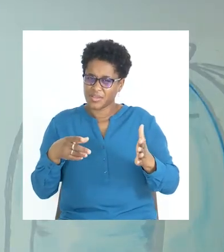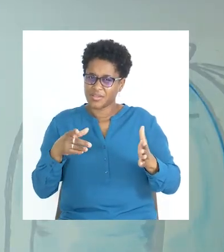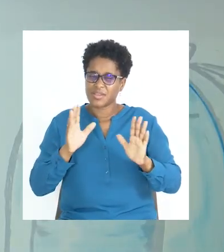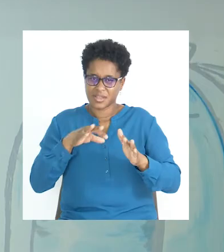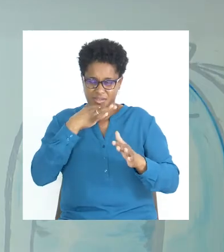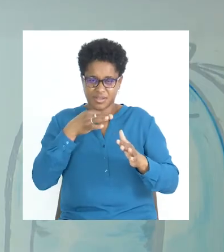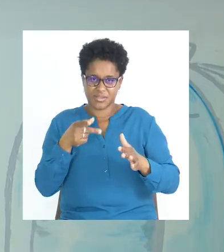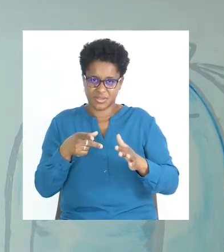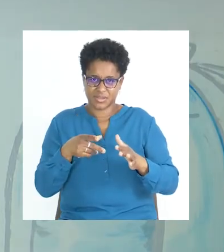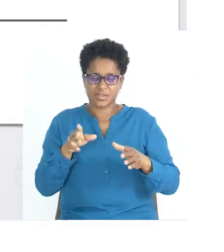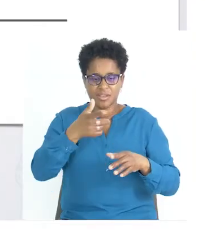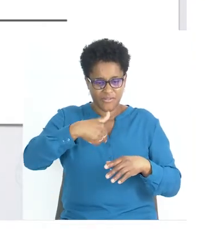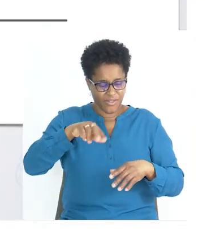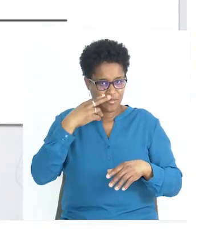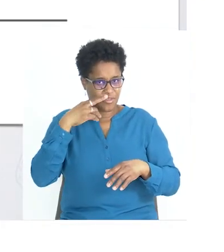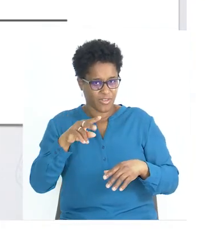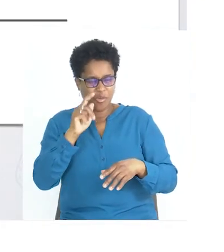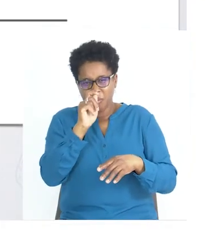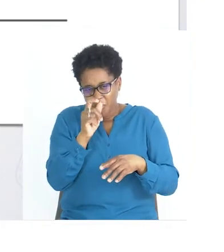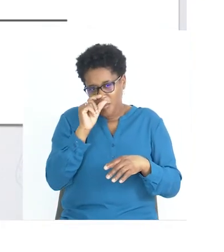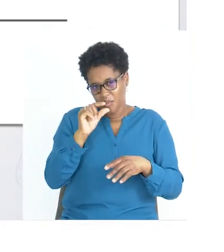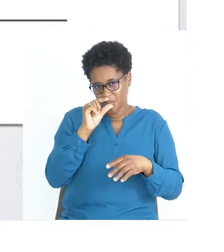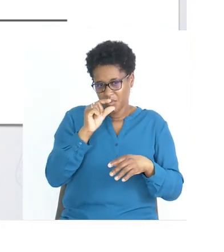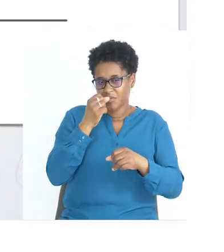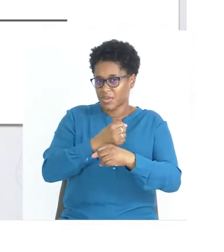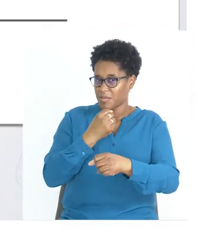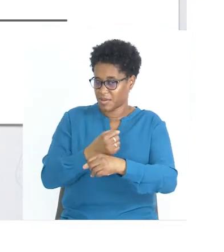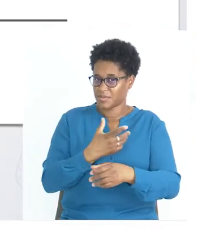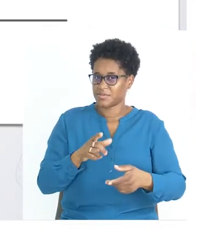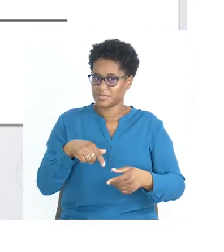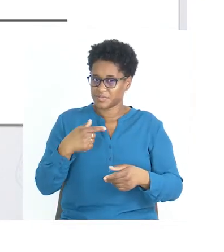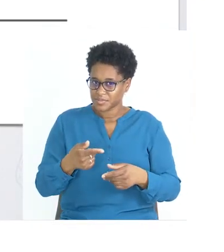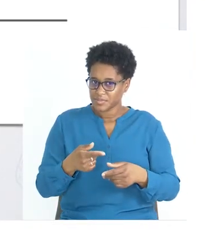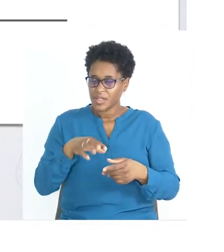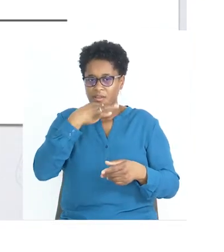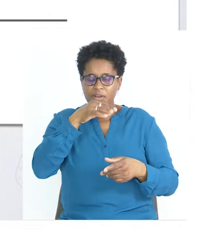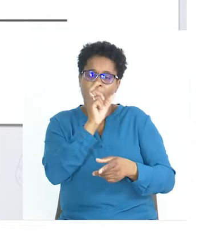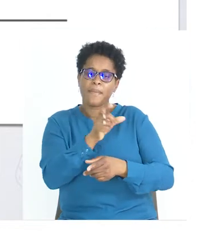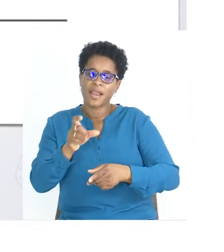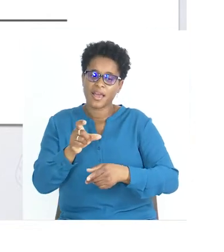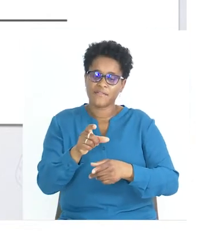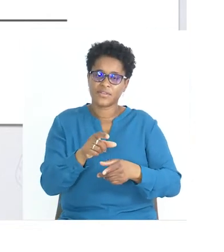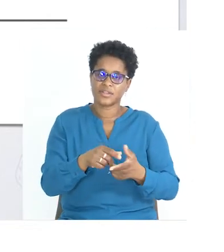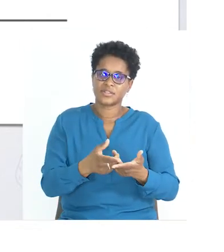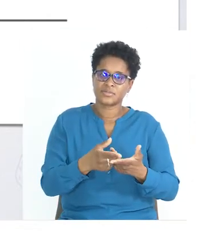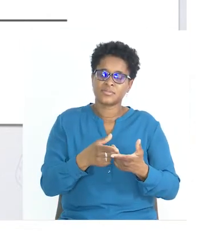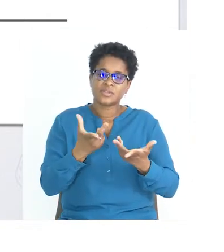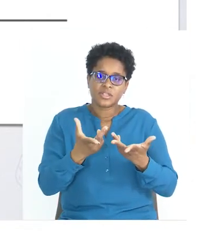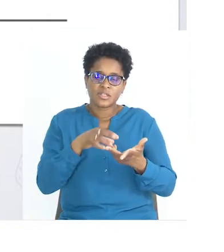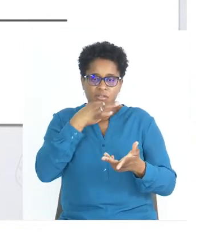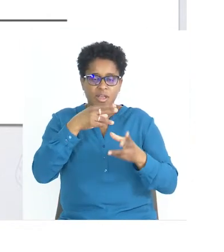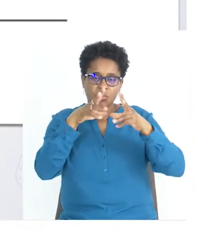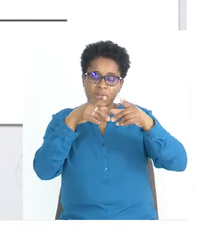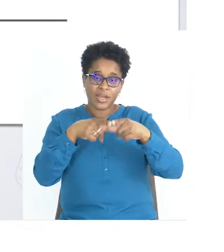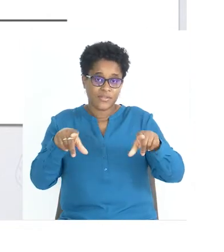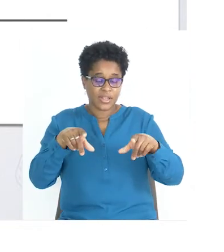tua vez, a gente já falou sobre os níveis. E vamos ver mais um pequeno exercício. Menciona palavras ou expressões que confirmaram o nível de língua